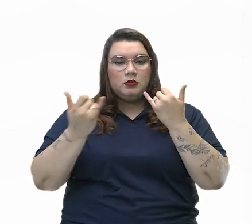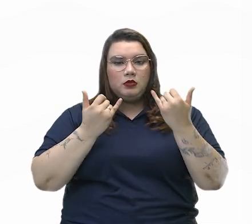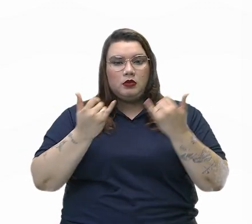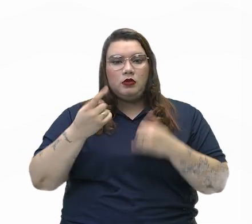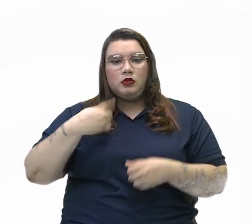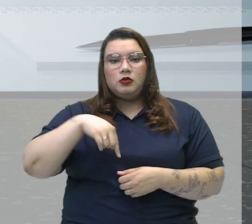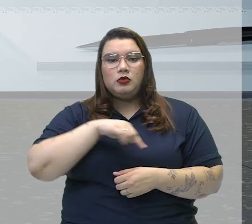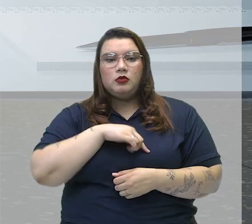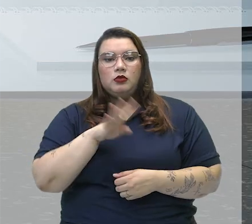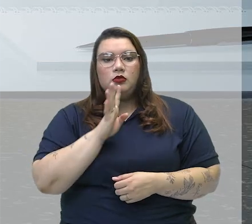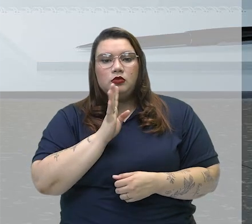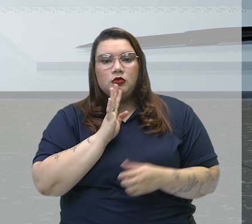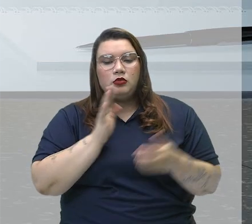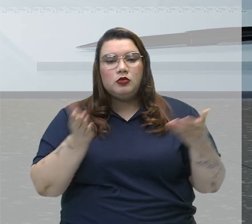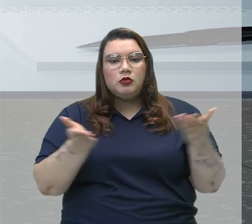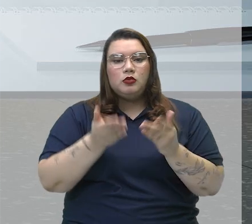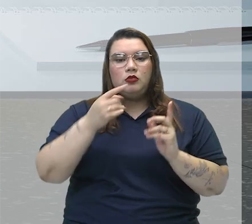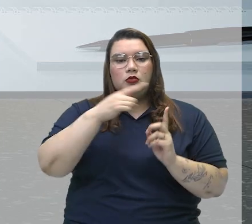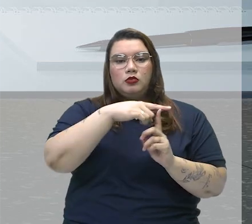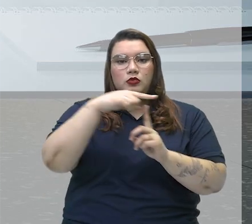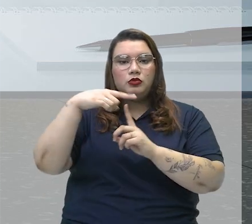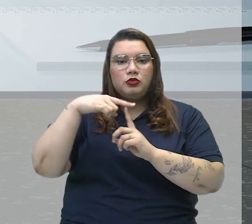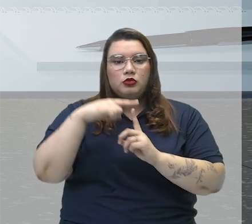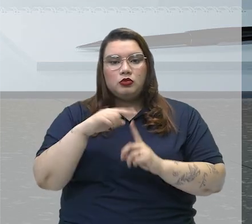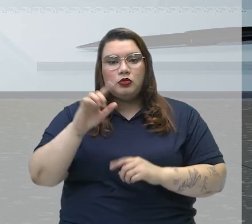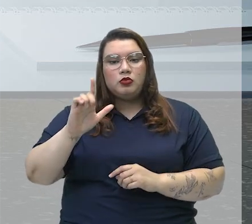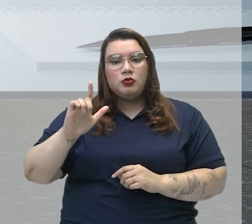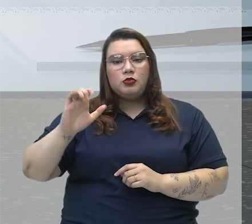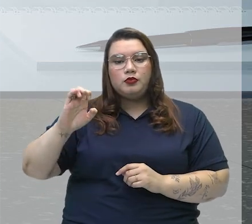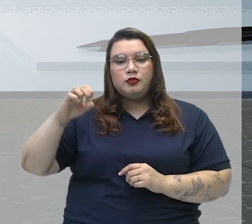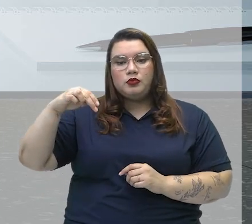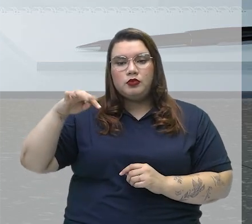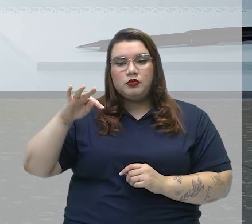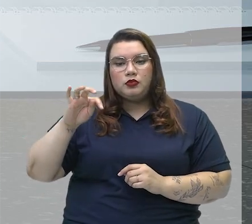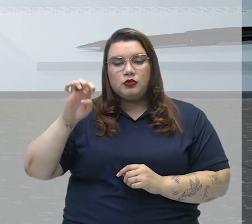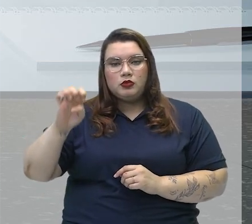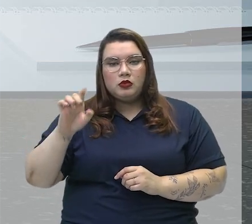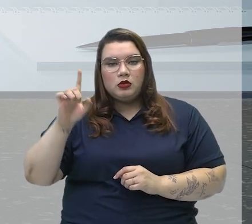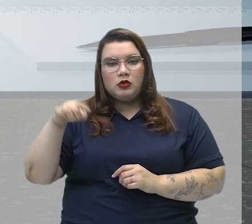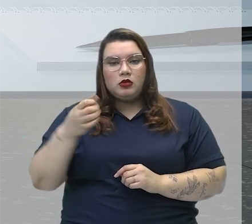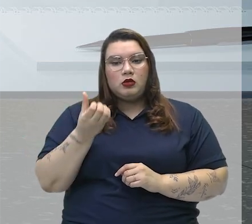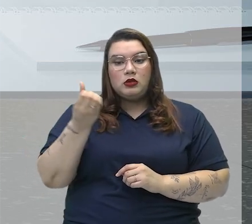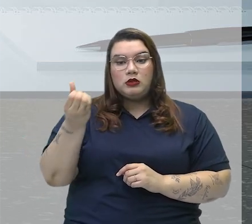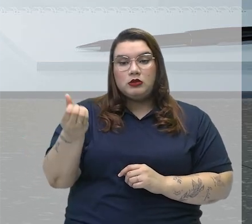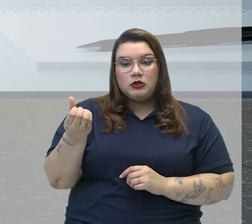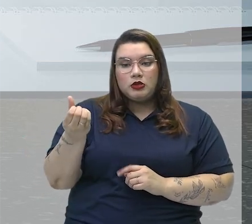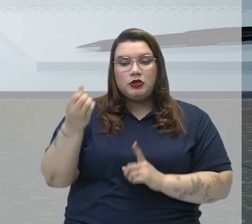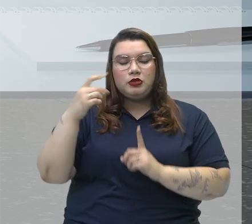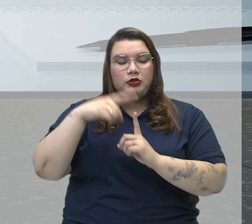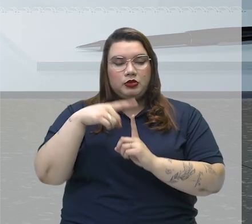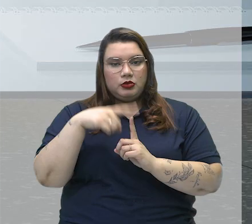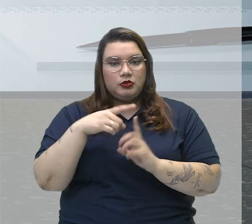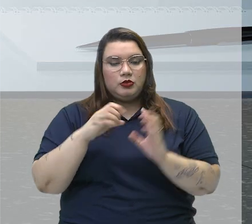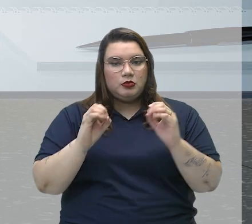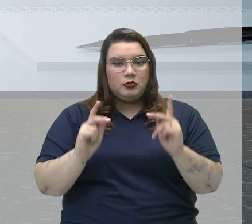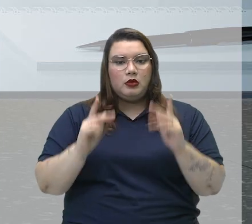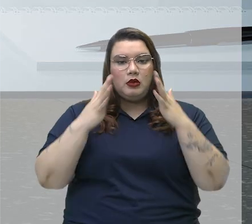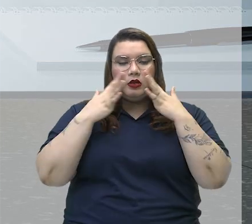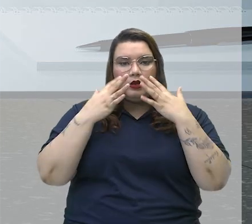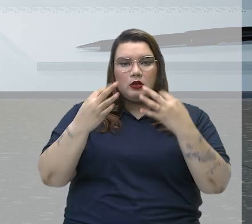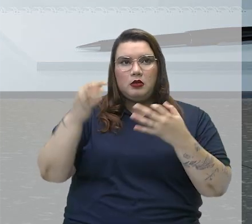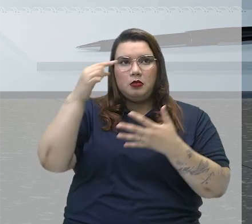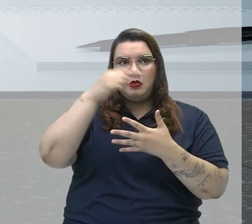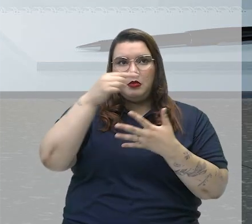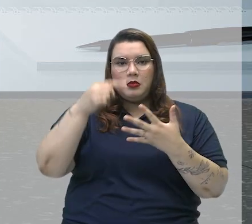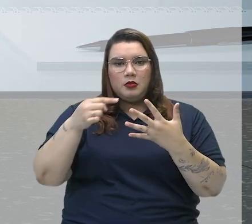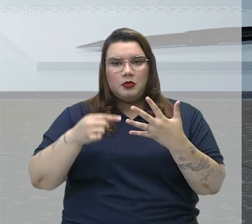no ar, a gente vai conhecer os tipos de lentes que nós podemos ter. São 6 tipos, tá, pessoal?